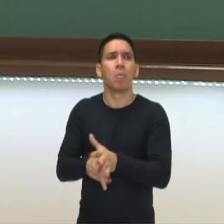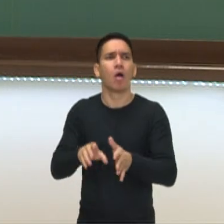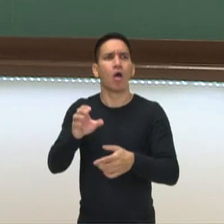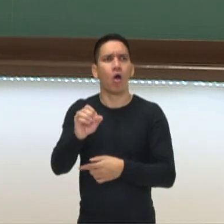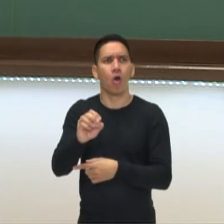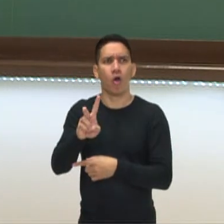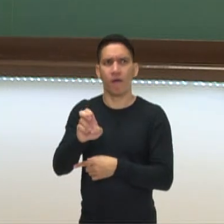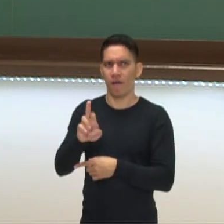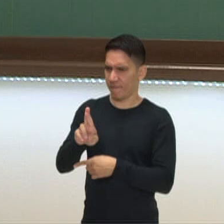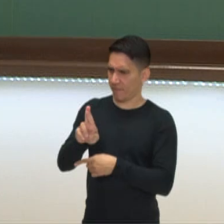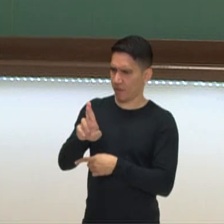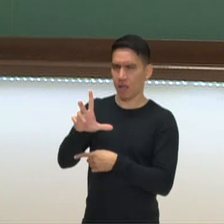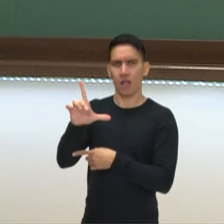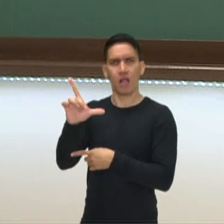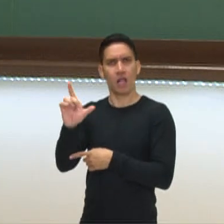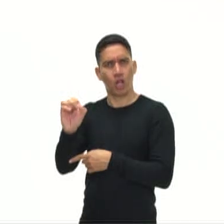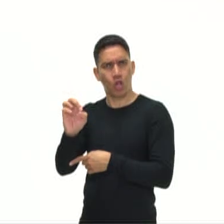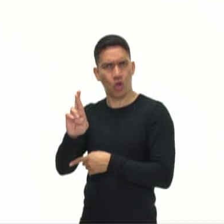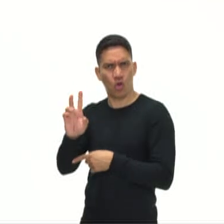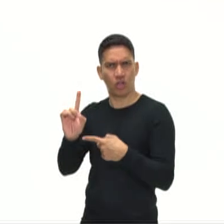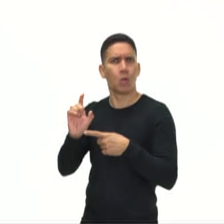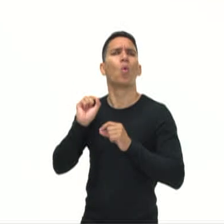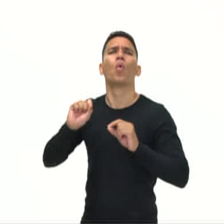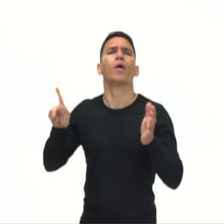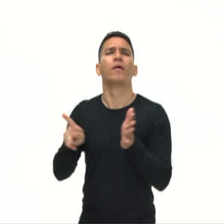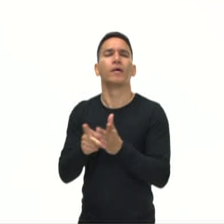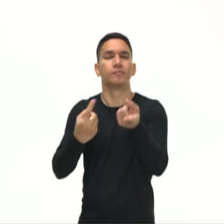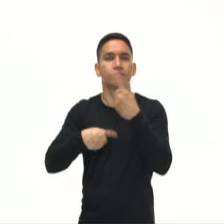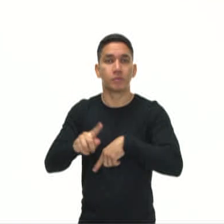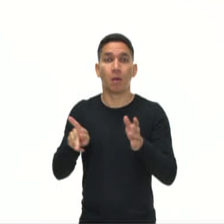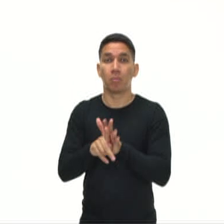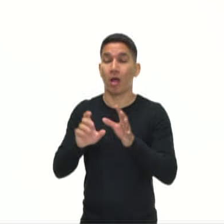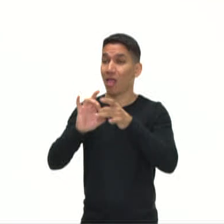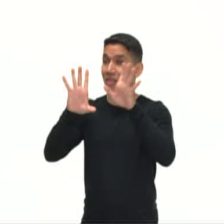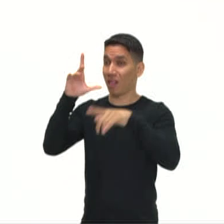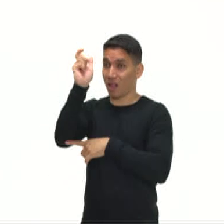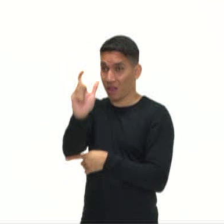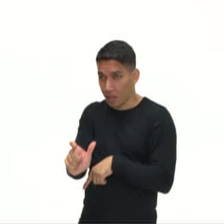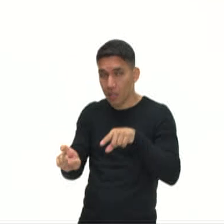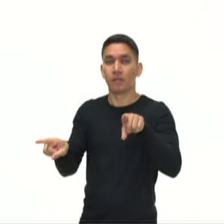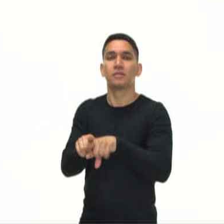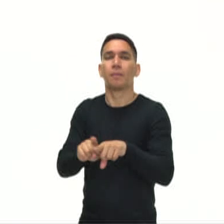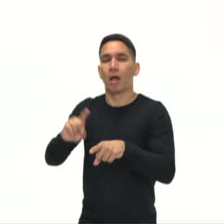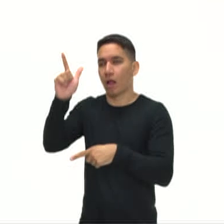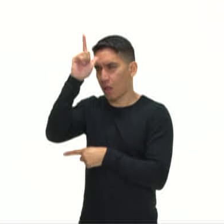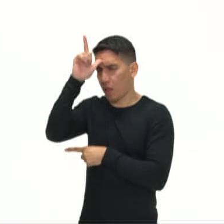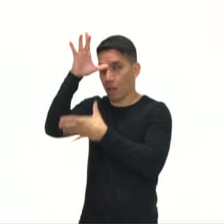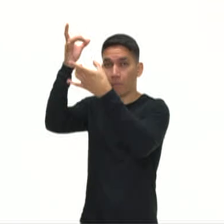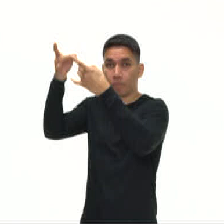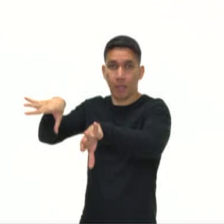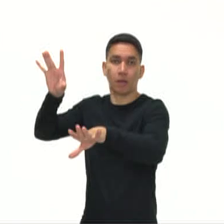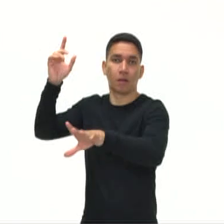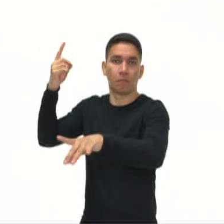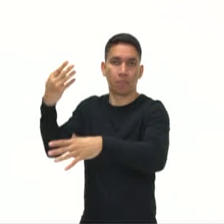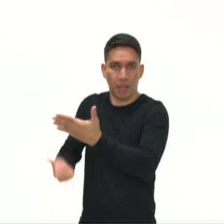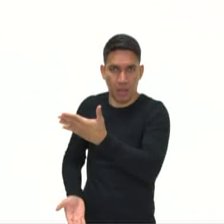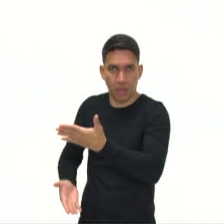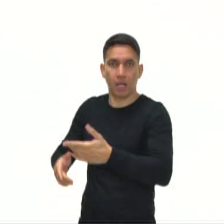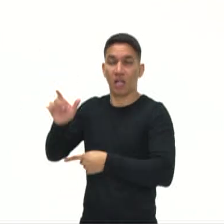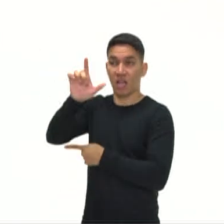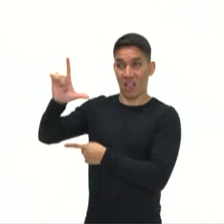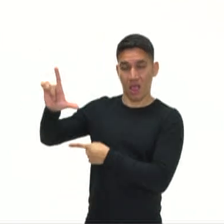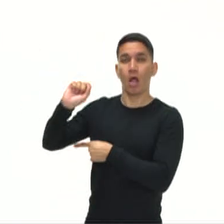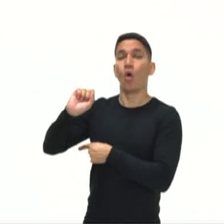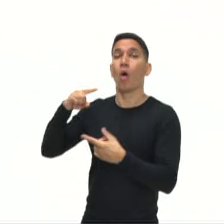Overlord. Essa operação aqui, após a libertação da Itália e com as derrotas alemãs para os soviéticos no leste, os aliados abriram